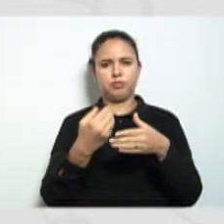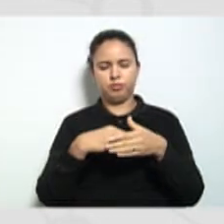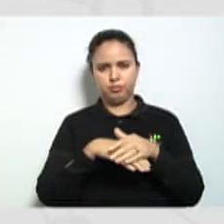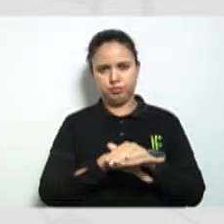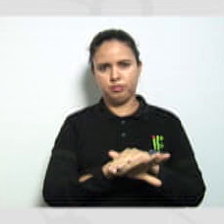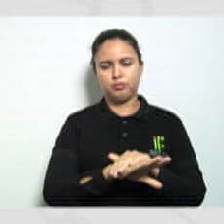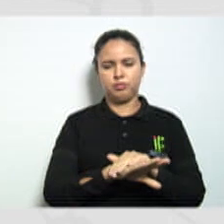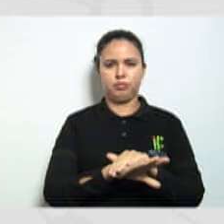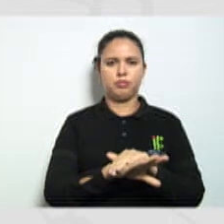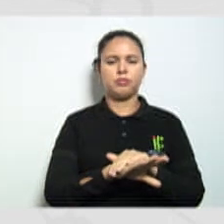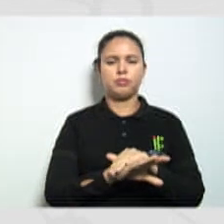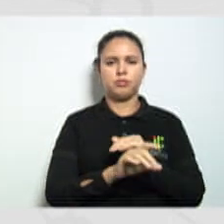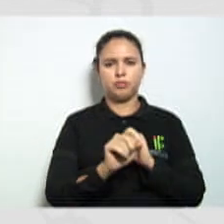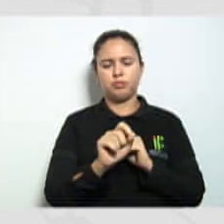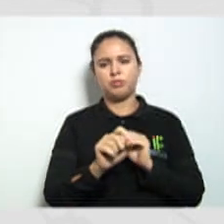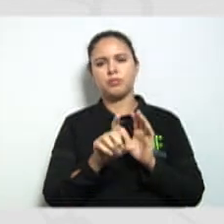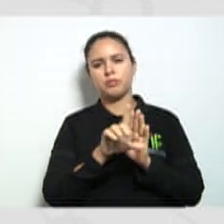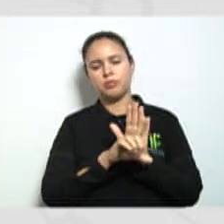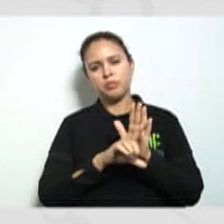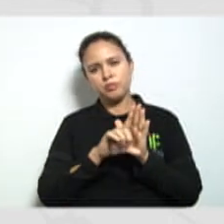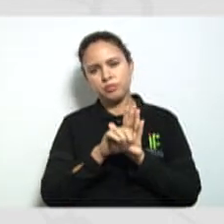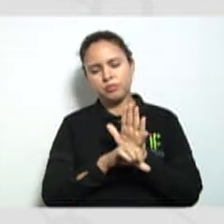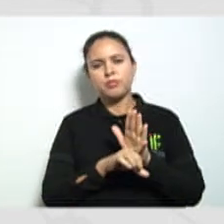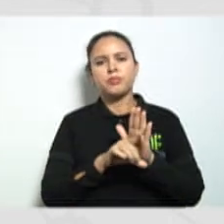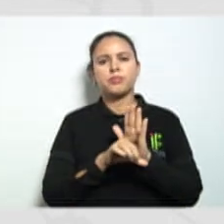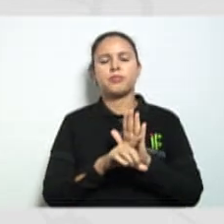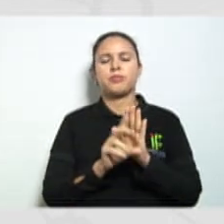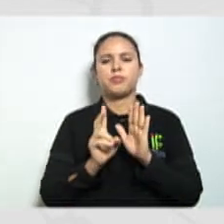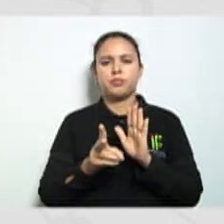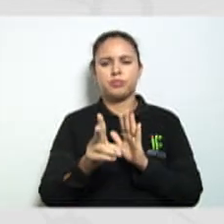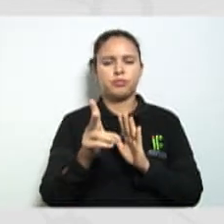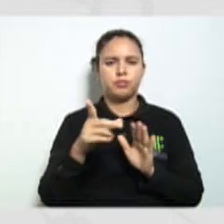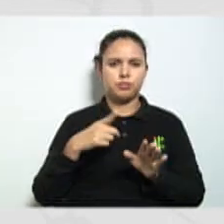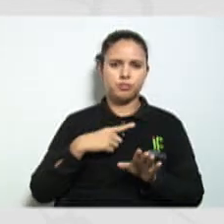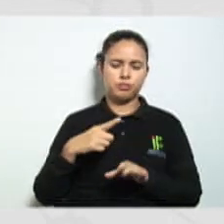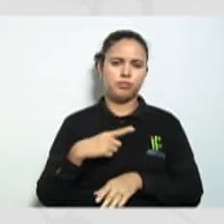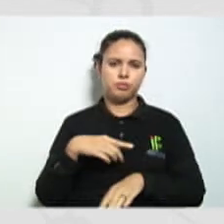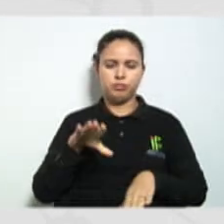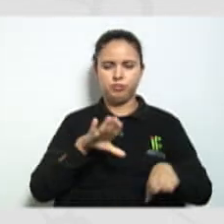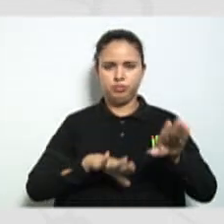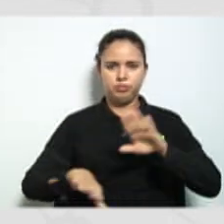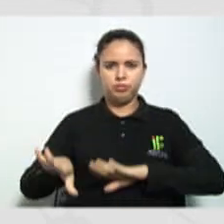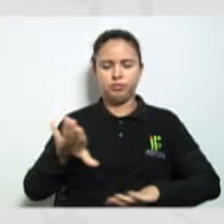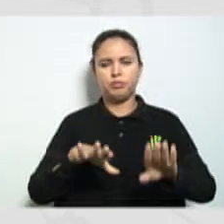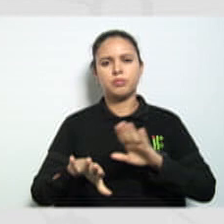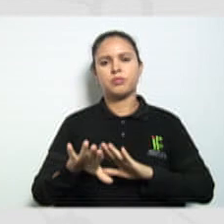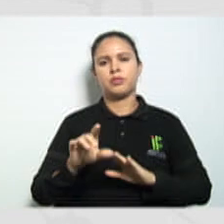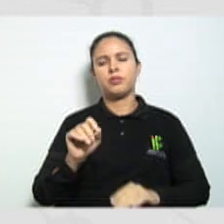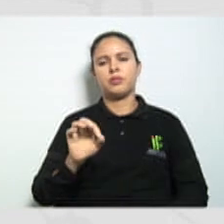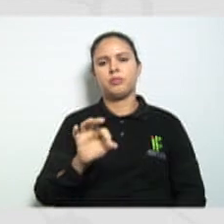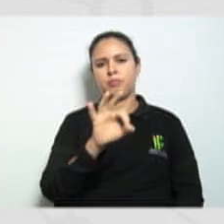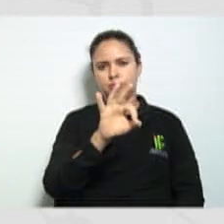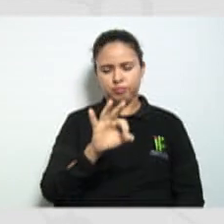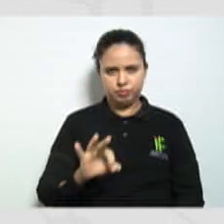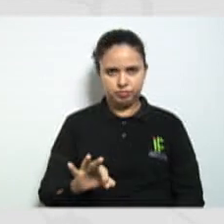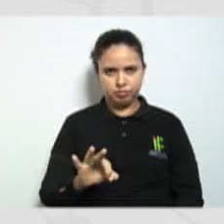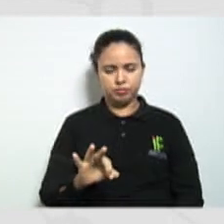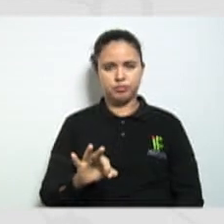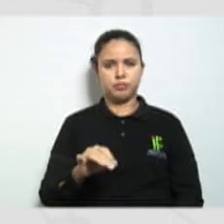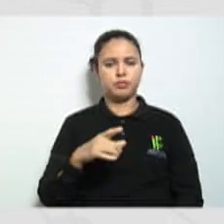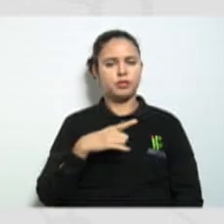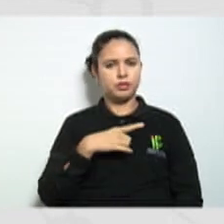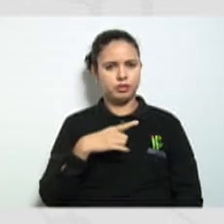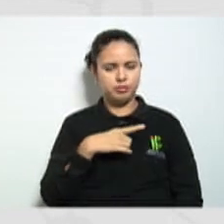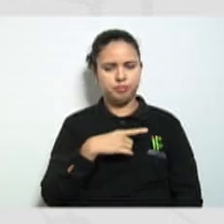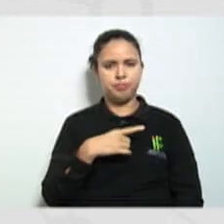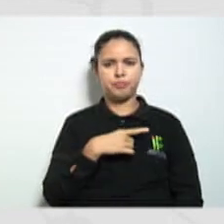A reserva legal, sempre tendo o cuidado com os percentuais. Está descrito lá